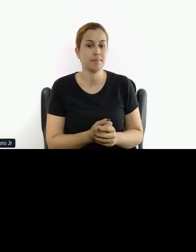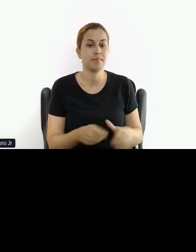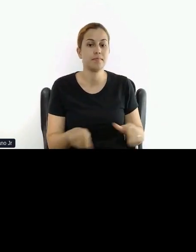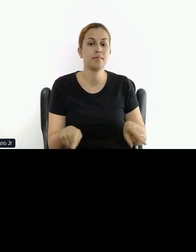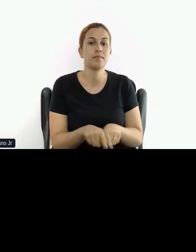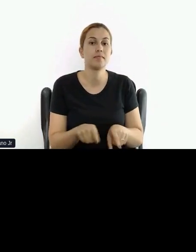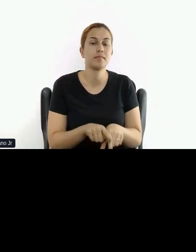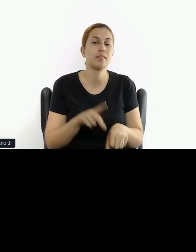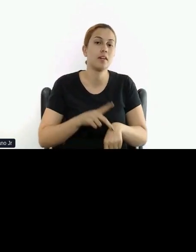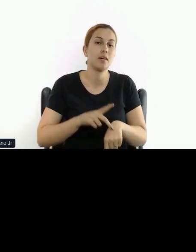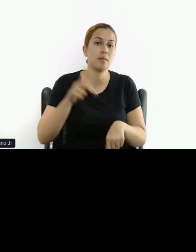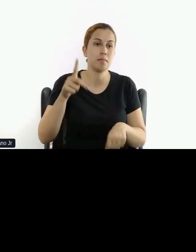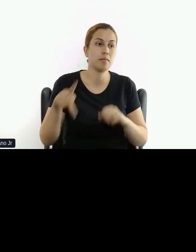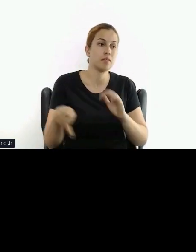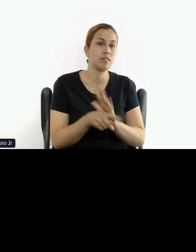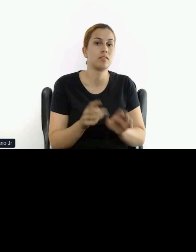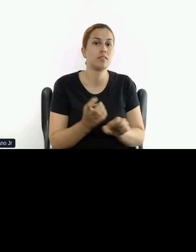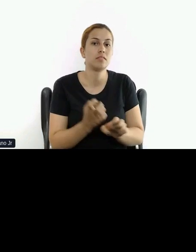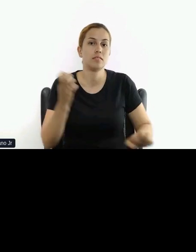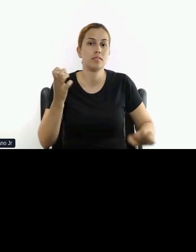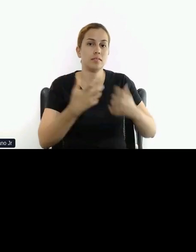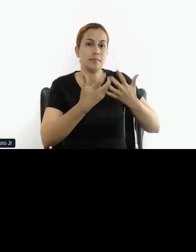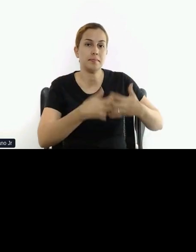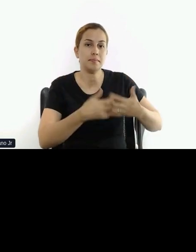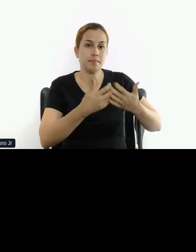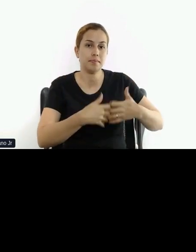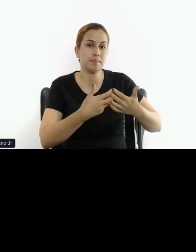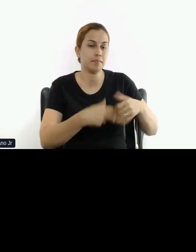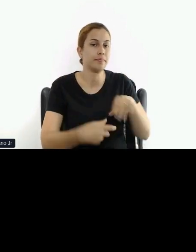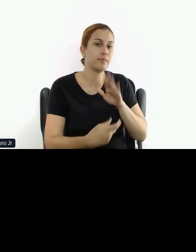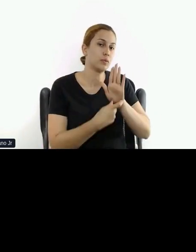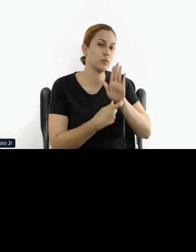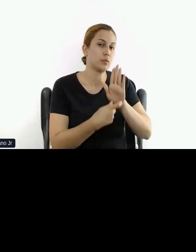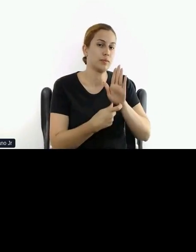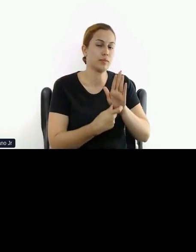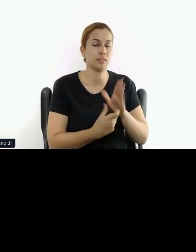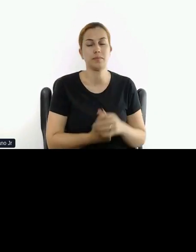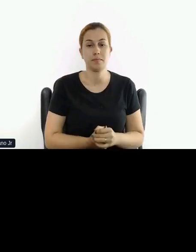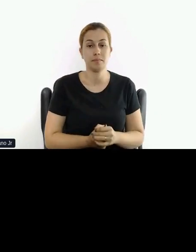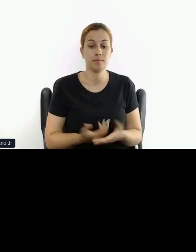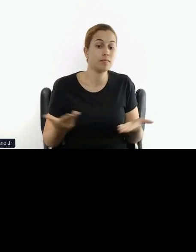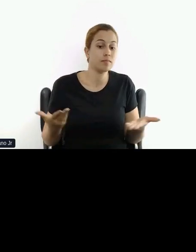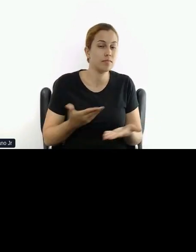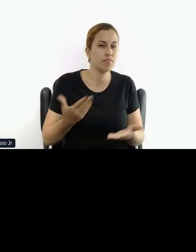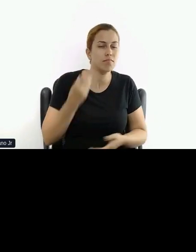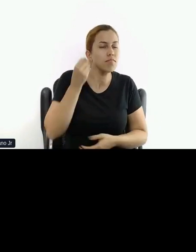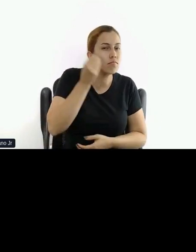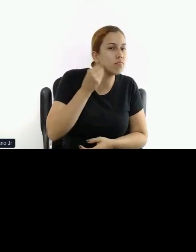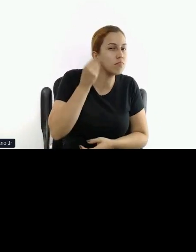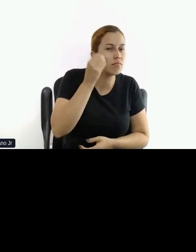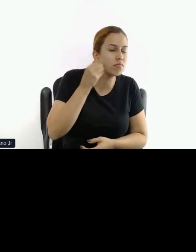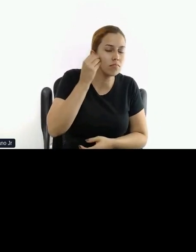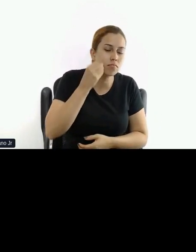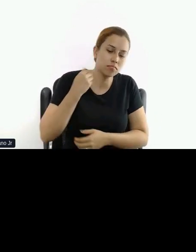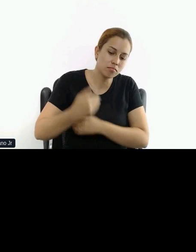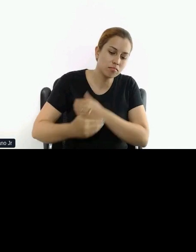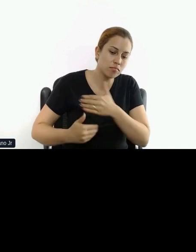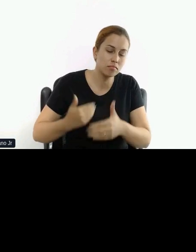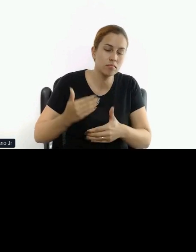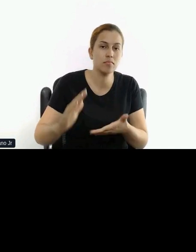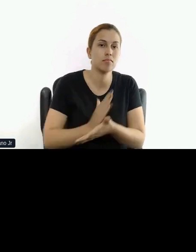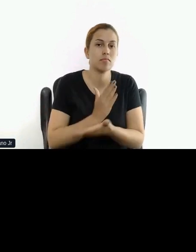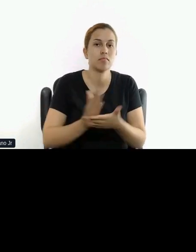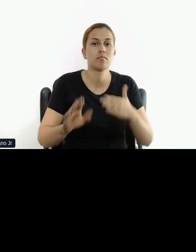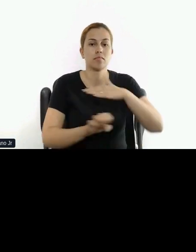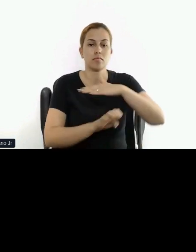de software. Então, desde a minha experiência até agora, né? Então, eu passei também em algumas empresas, diversas